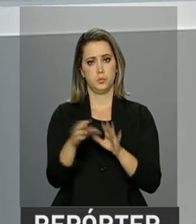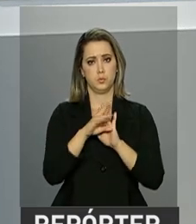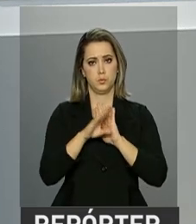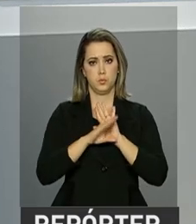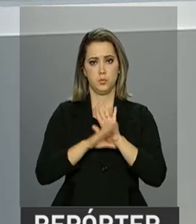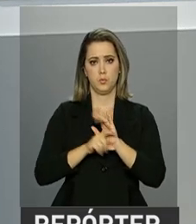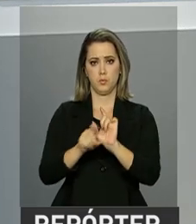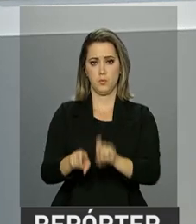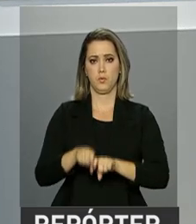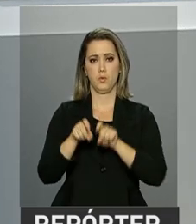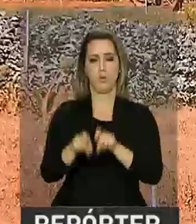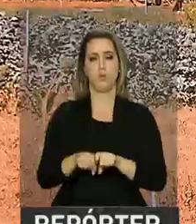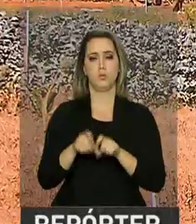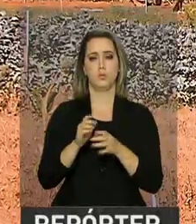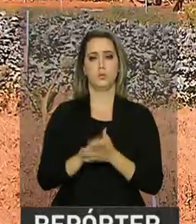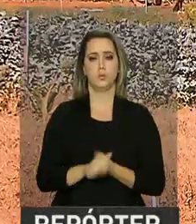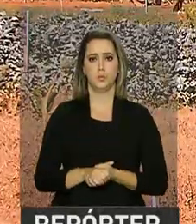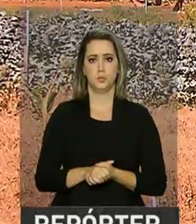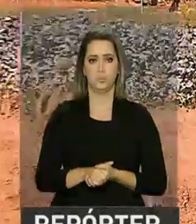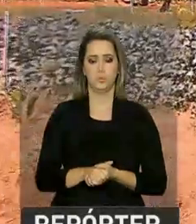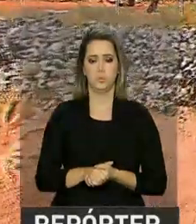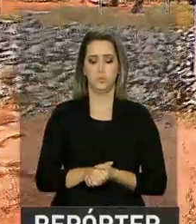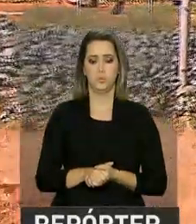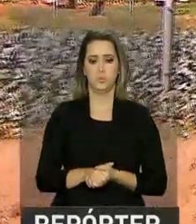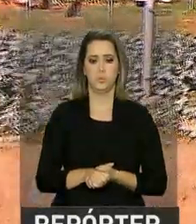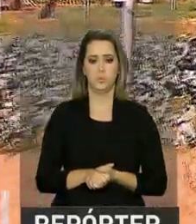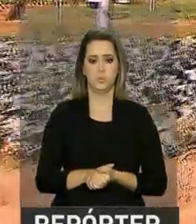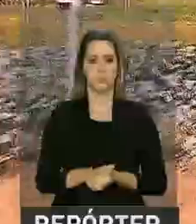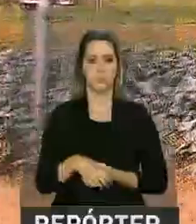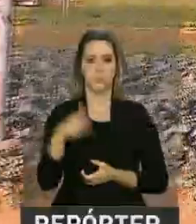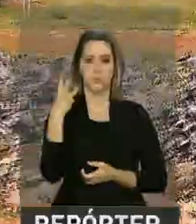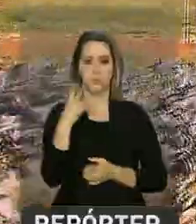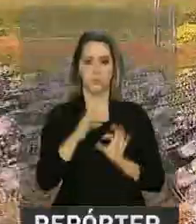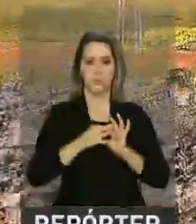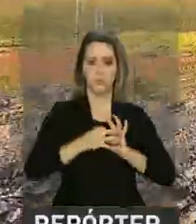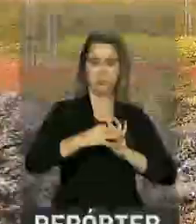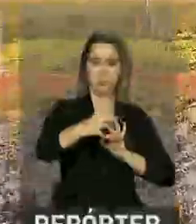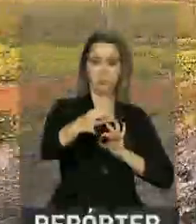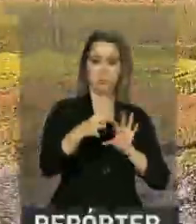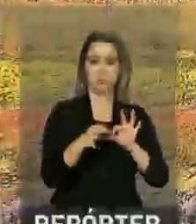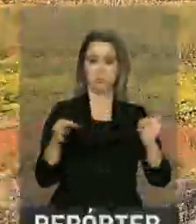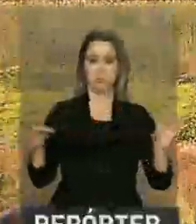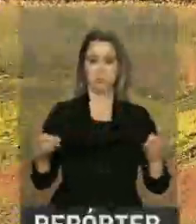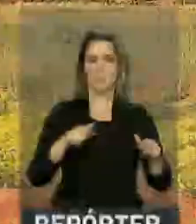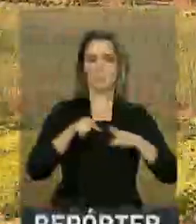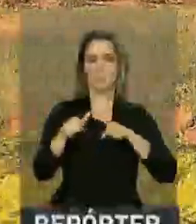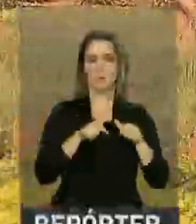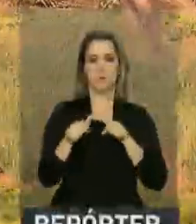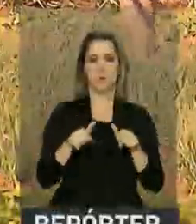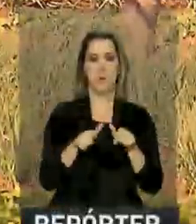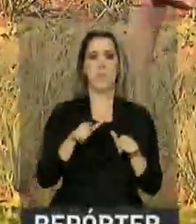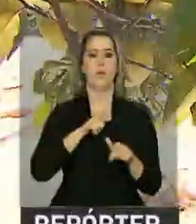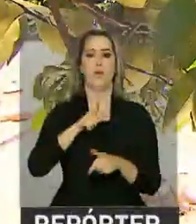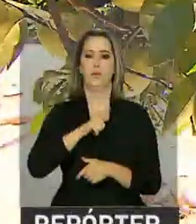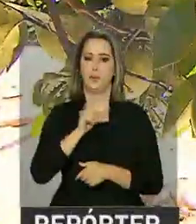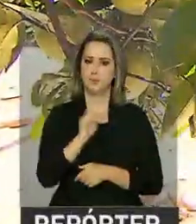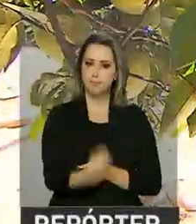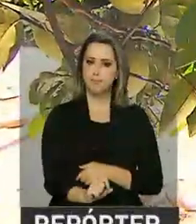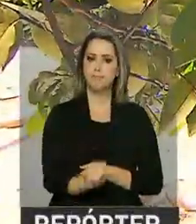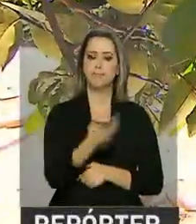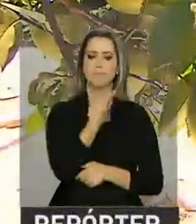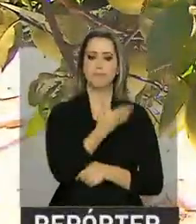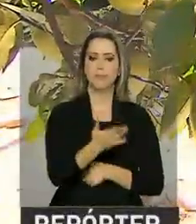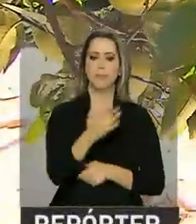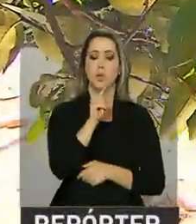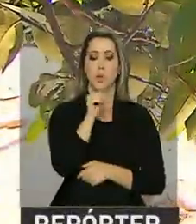familiar nesses três hectares de terra trabalho é o que não falta seu